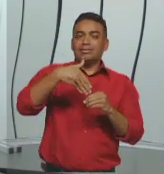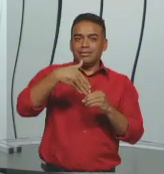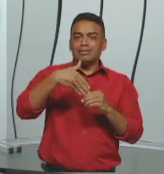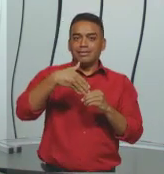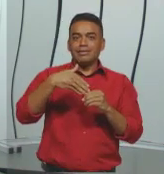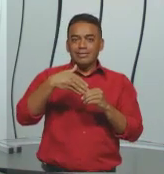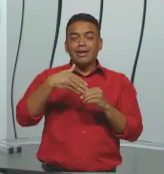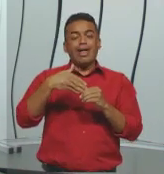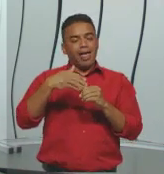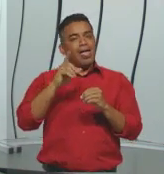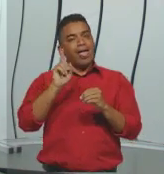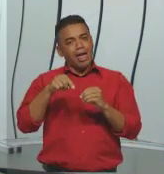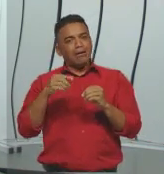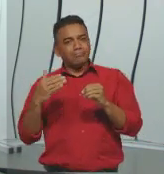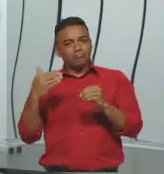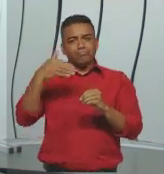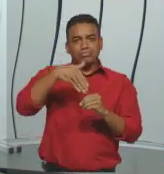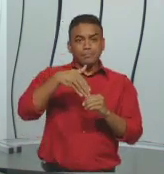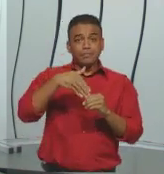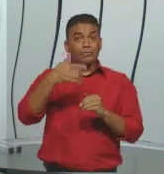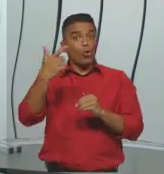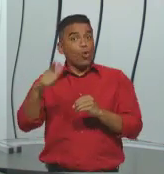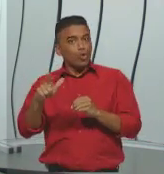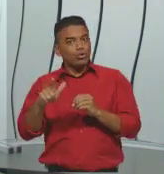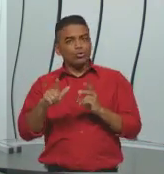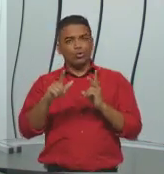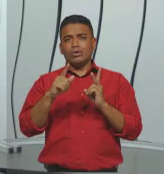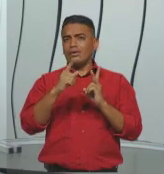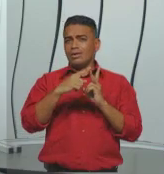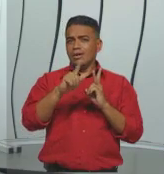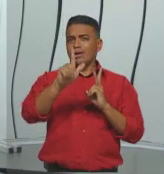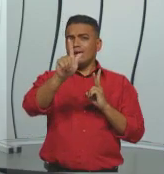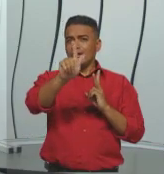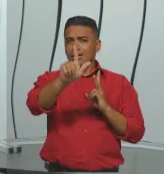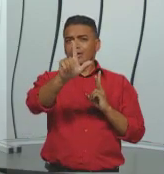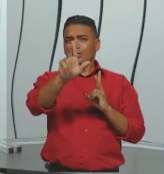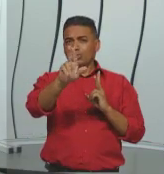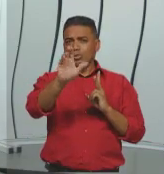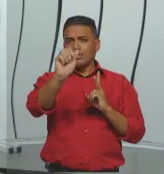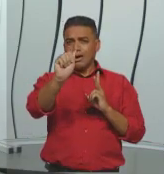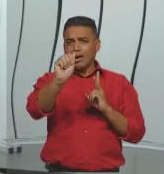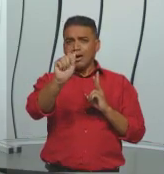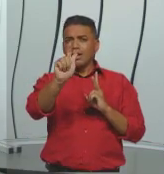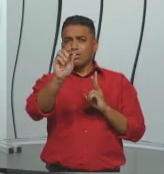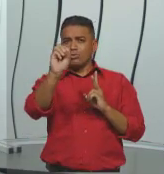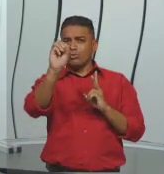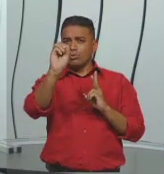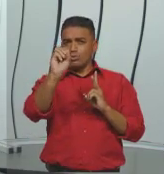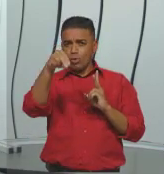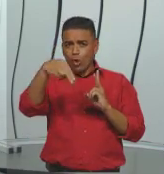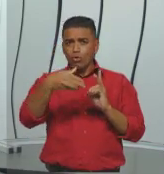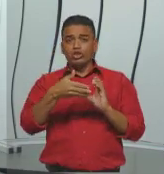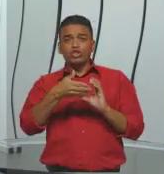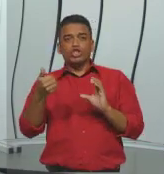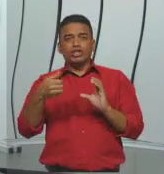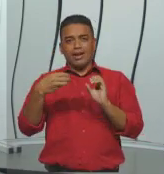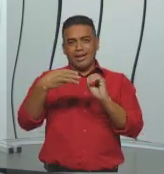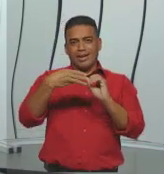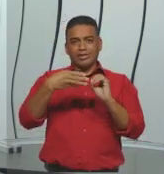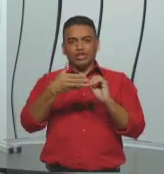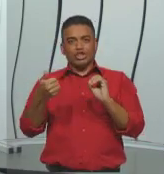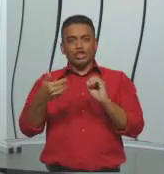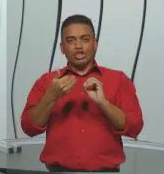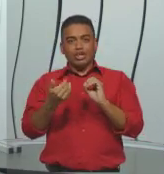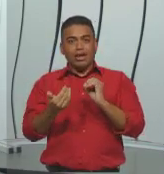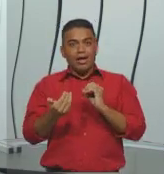papel de fazer a glicose entrar dentro da célula. Já o glucagon tem o papel de retirar glicose da célula e colocar na